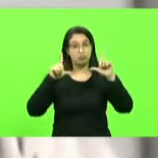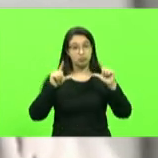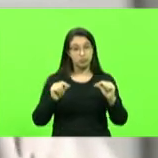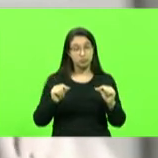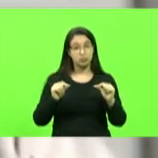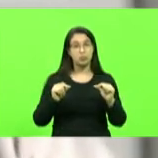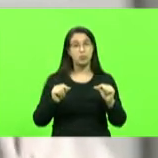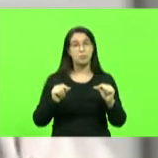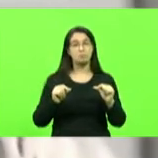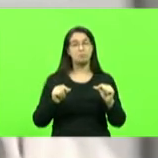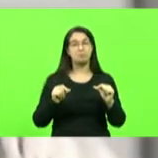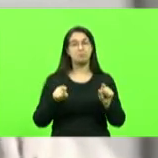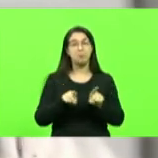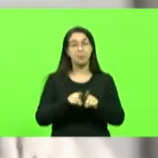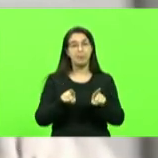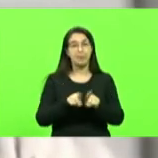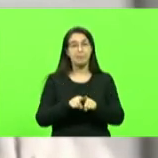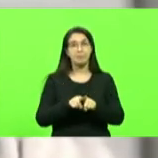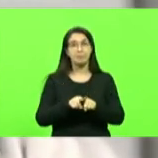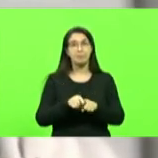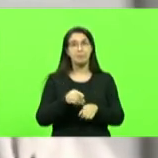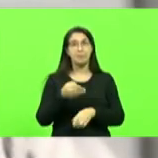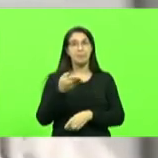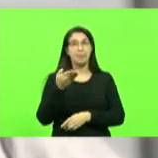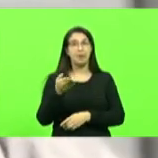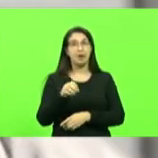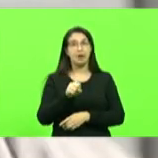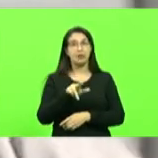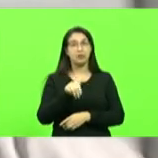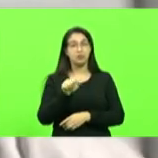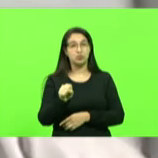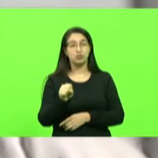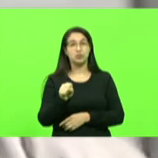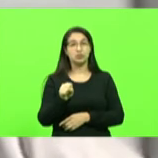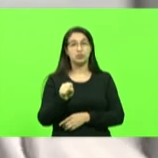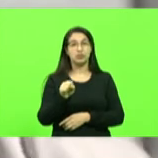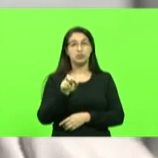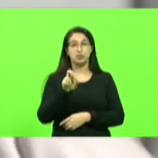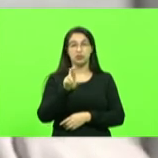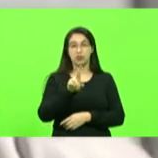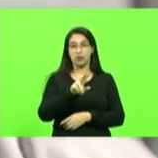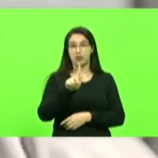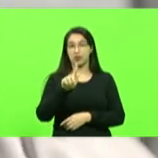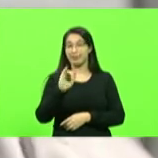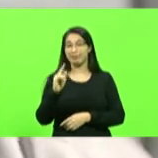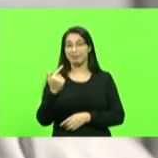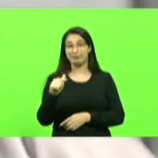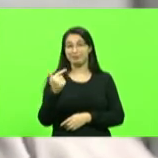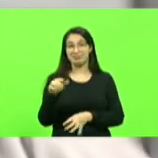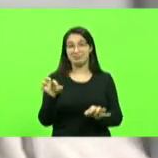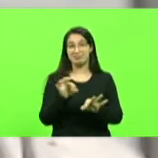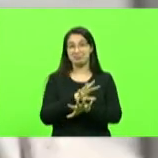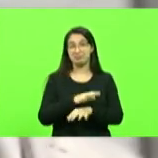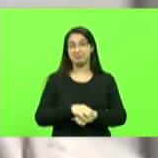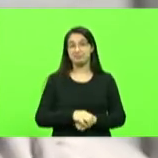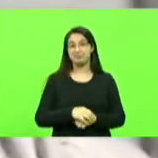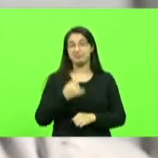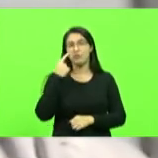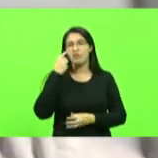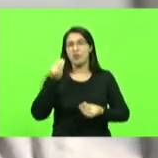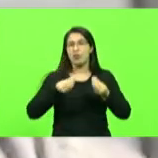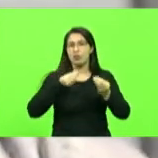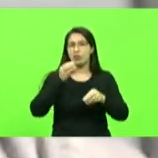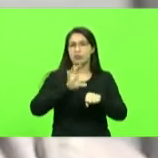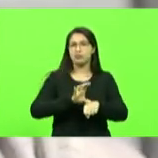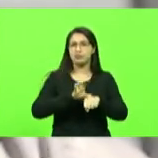de referência previstas na NOB RH SUAS já não existem mais. Conferir nossa participação nos conselhos,